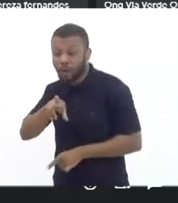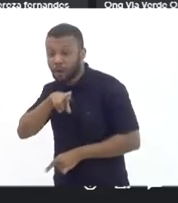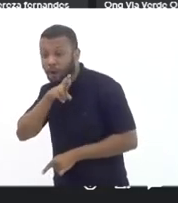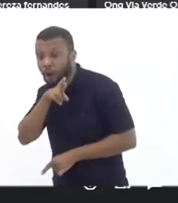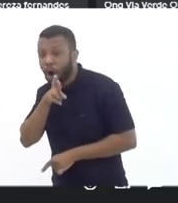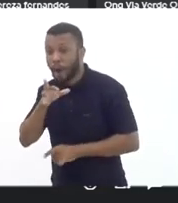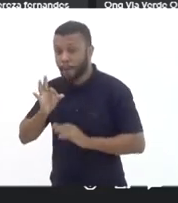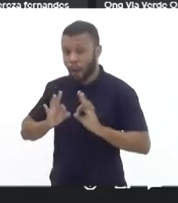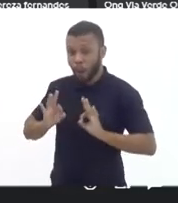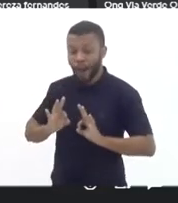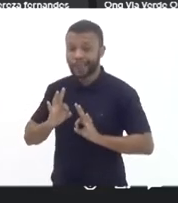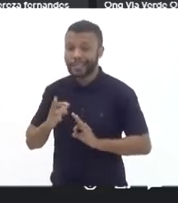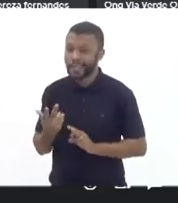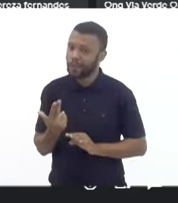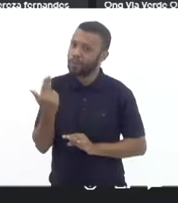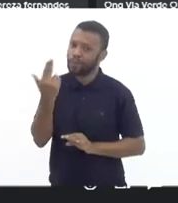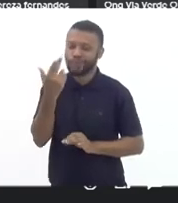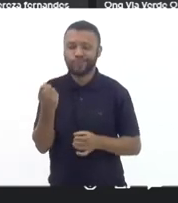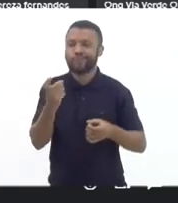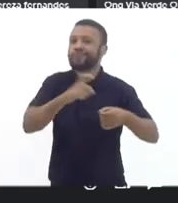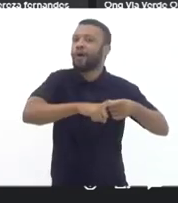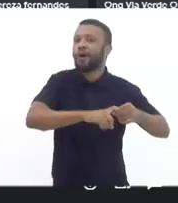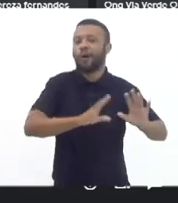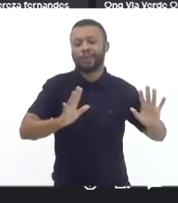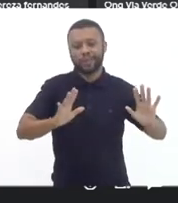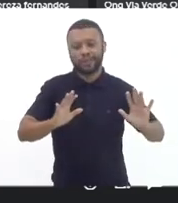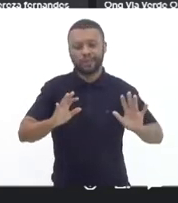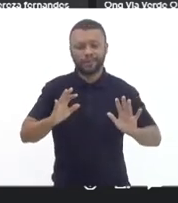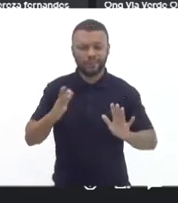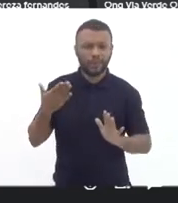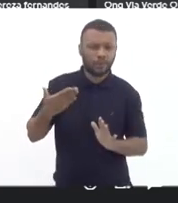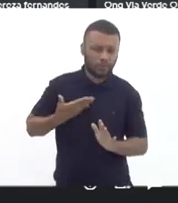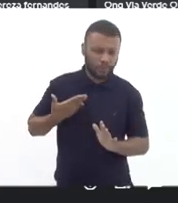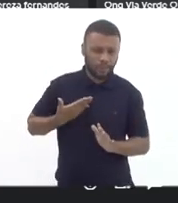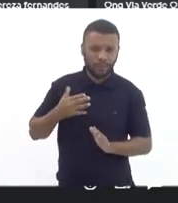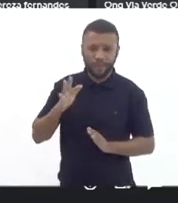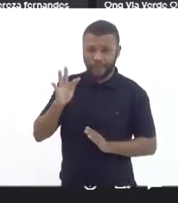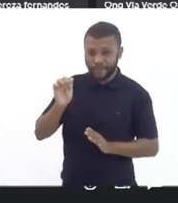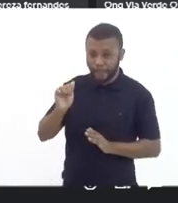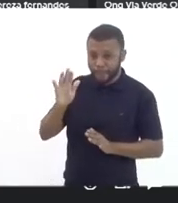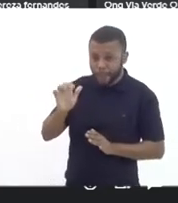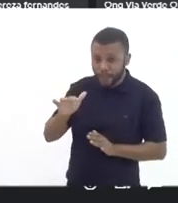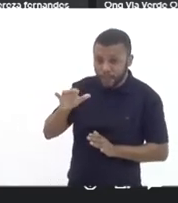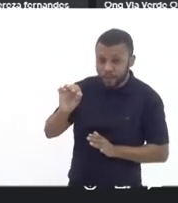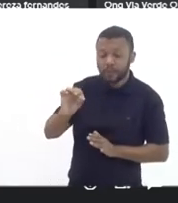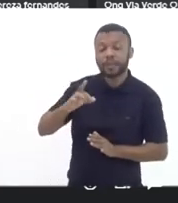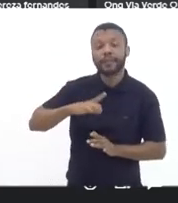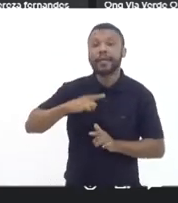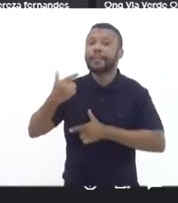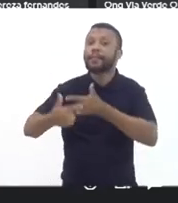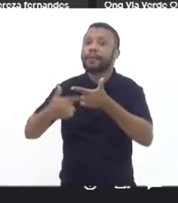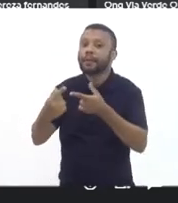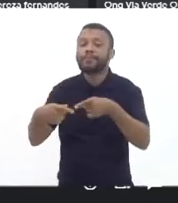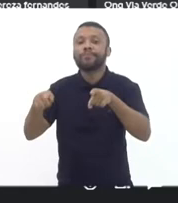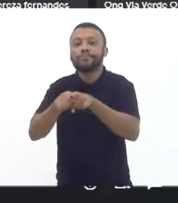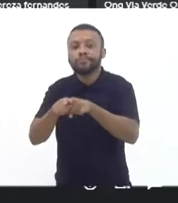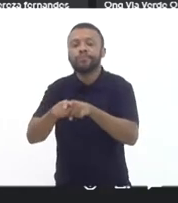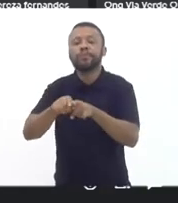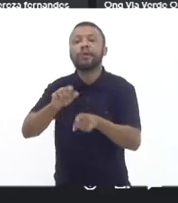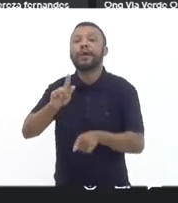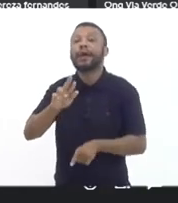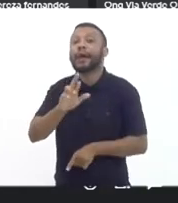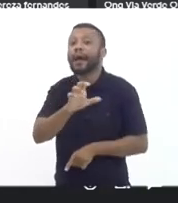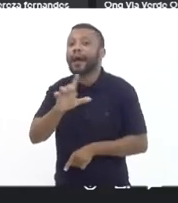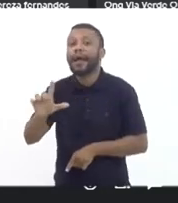com o Fabiano Horta, querido amigo Fabiano de Maricá. Tenho tentado diálogo com Axel Grael, cidades ricas,